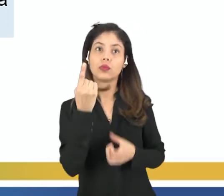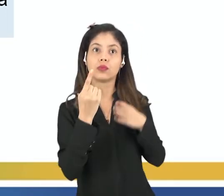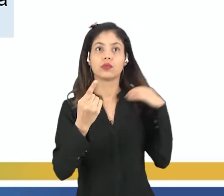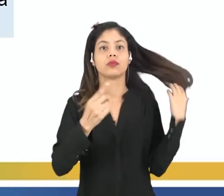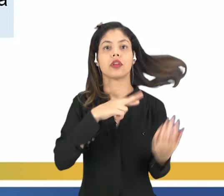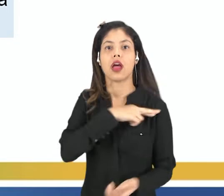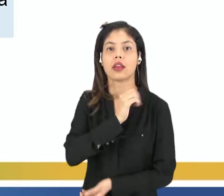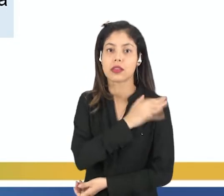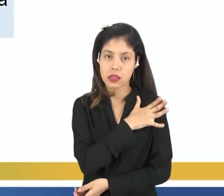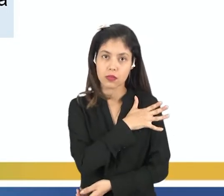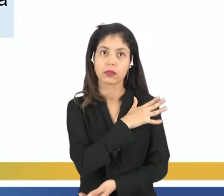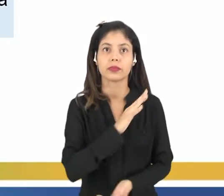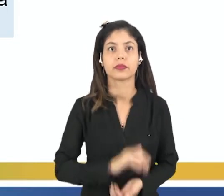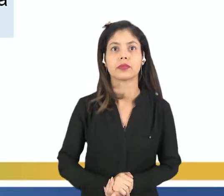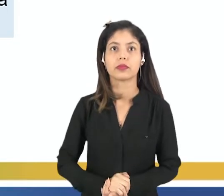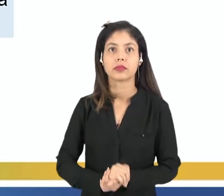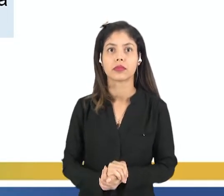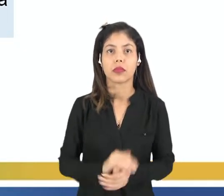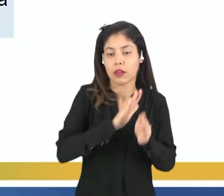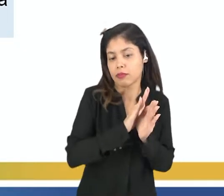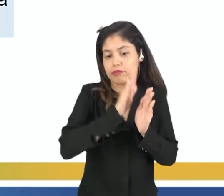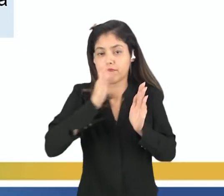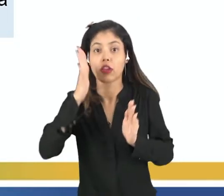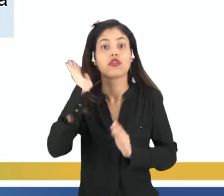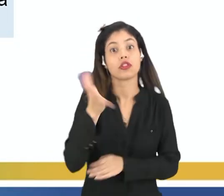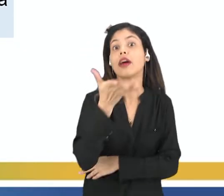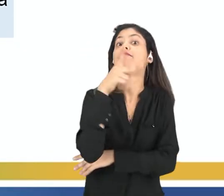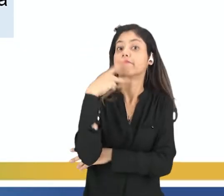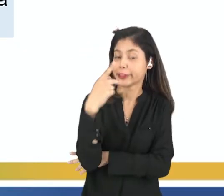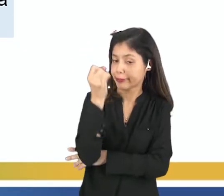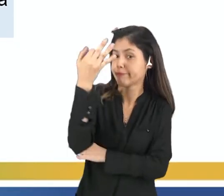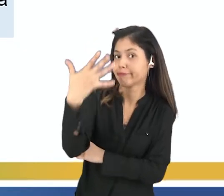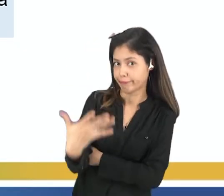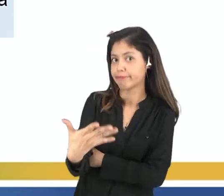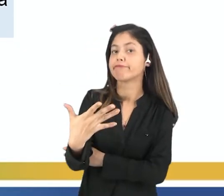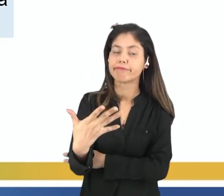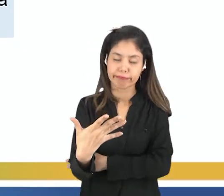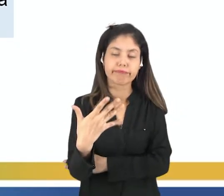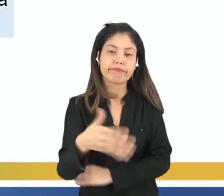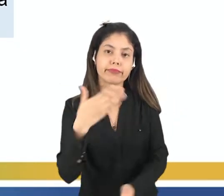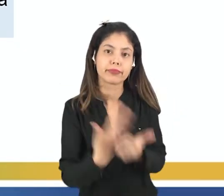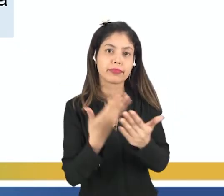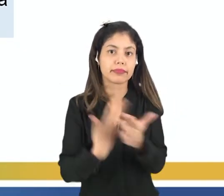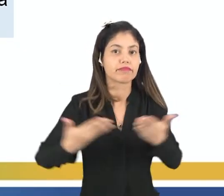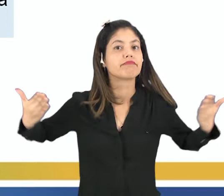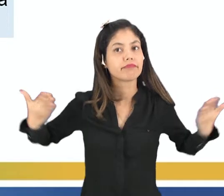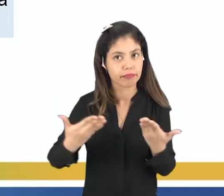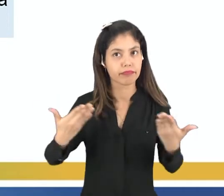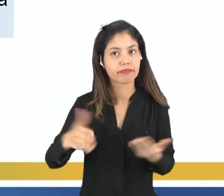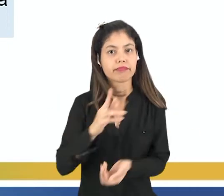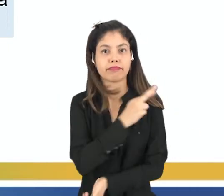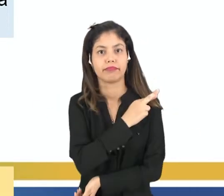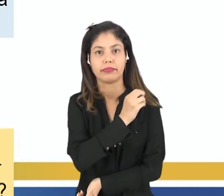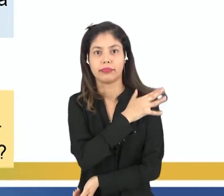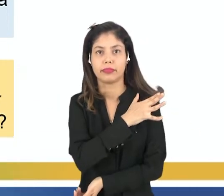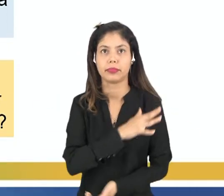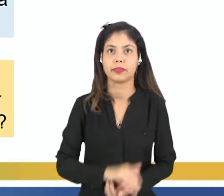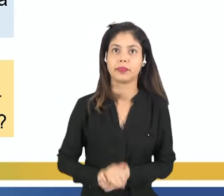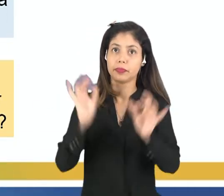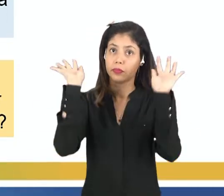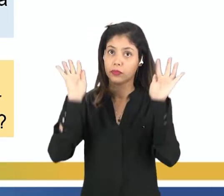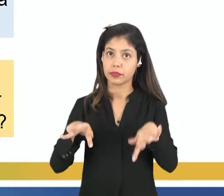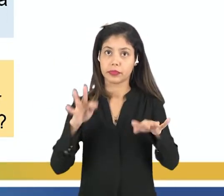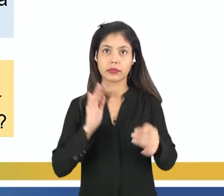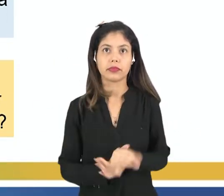que é o racismo. Ao lado dele a gente já ouviu falar muito sobre isso, né, nas aulas de hoje, sobre racismo. E por